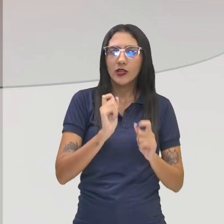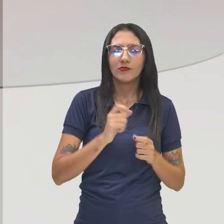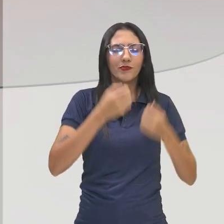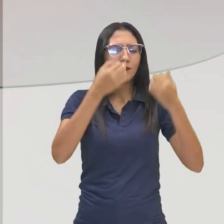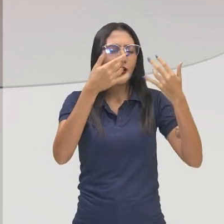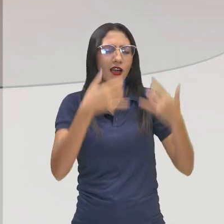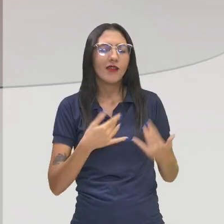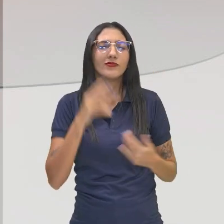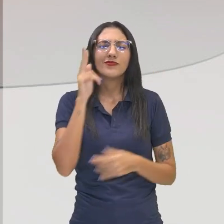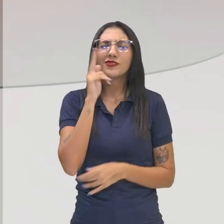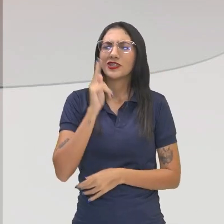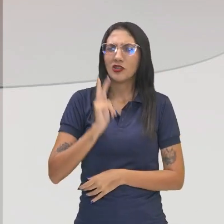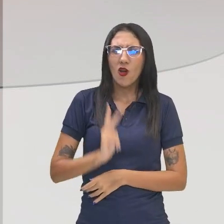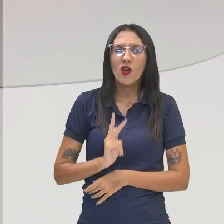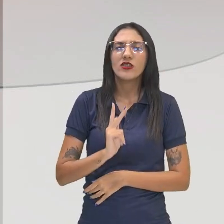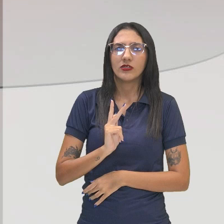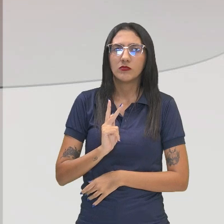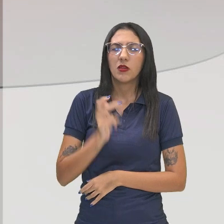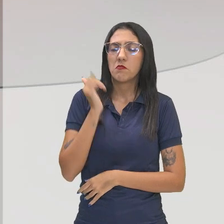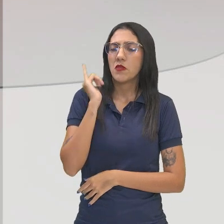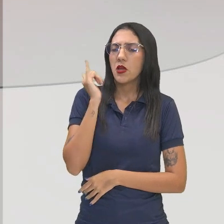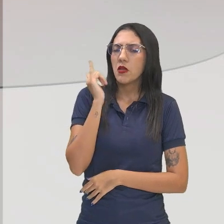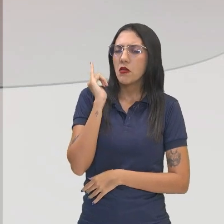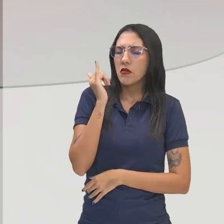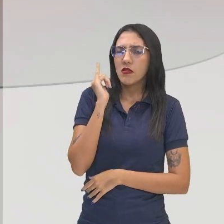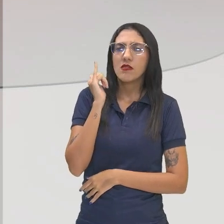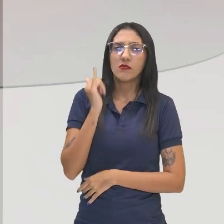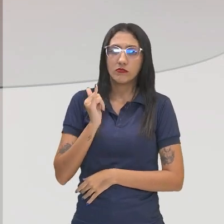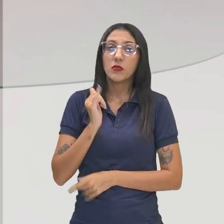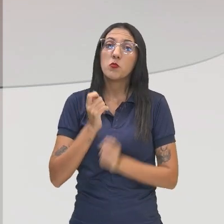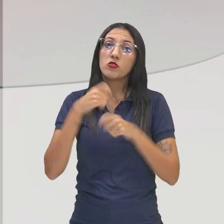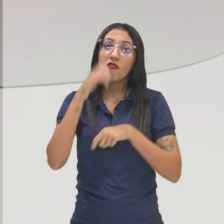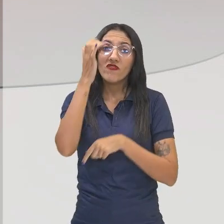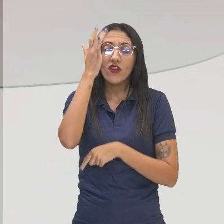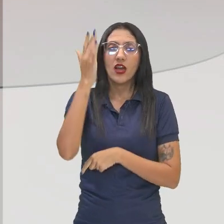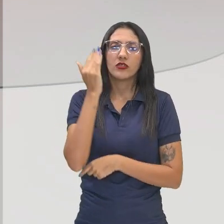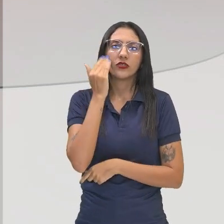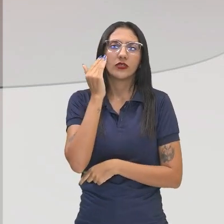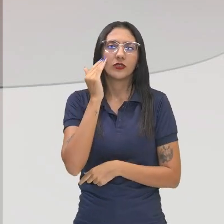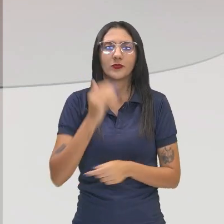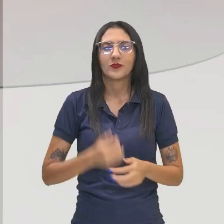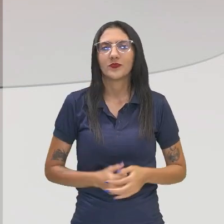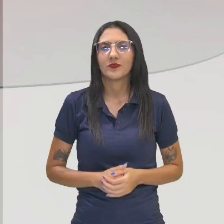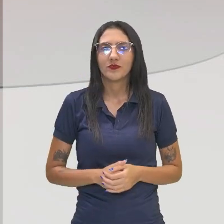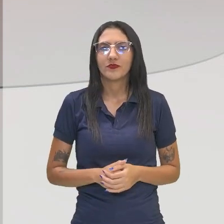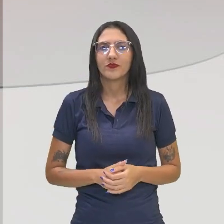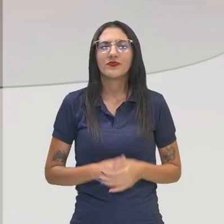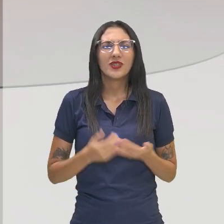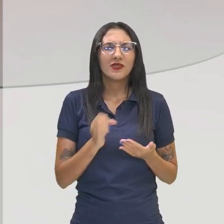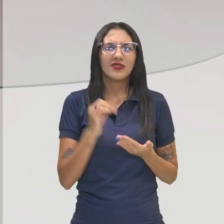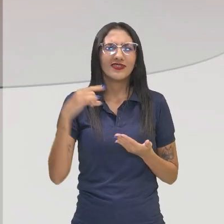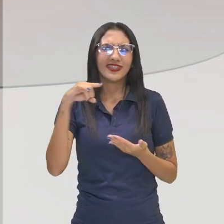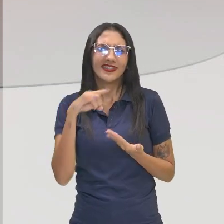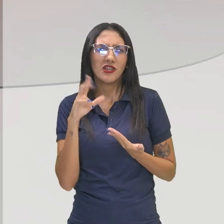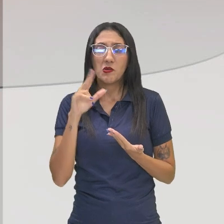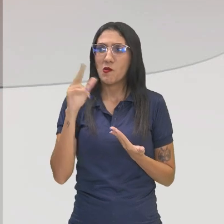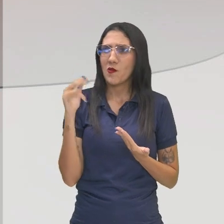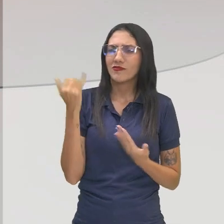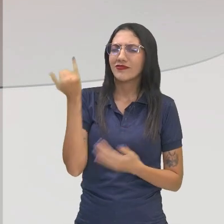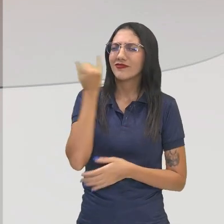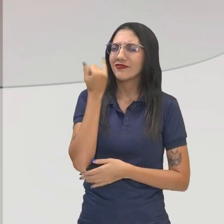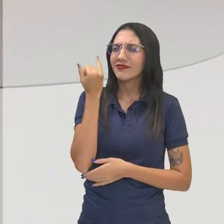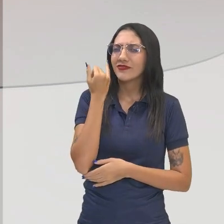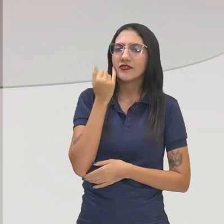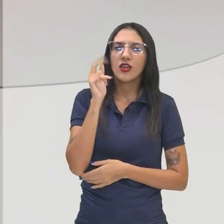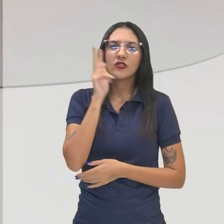histórias de uma maneira lógica e compreensível. Quem aqui nunca ouviu aquela história